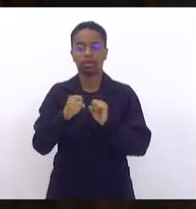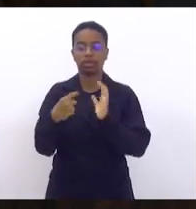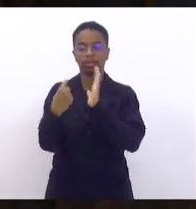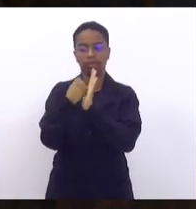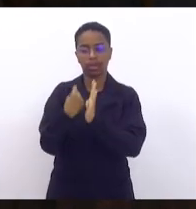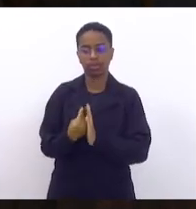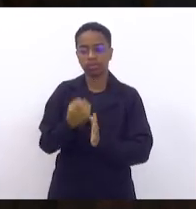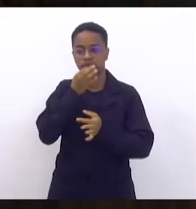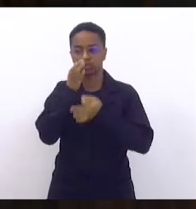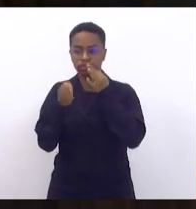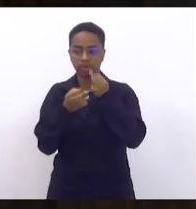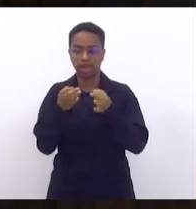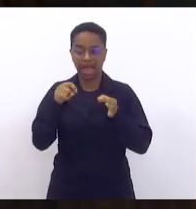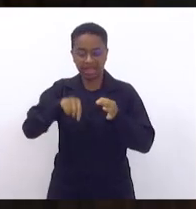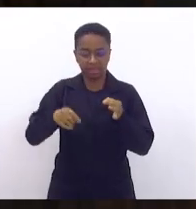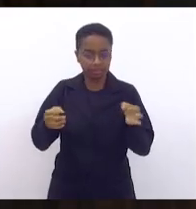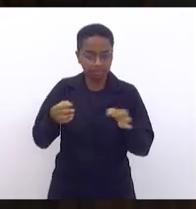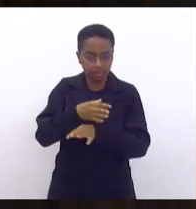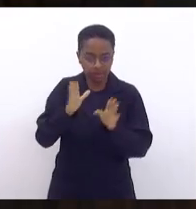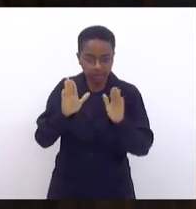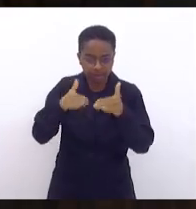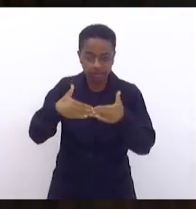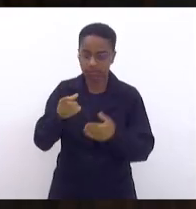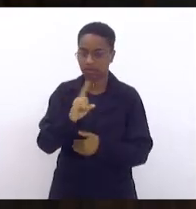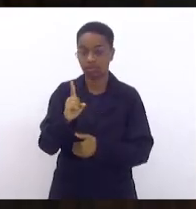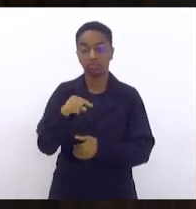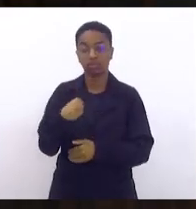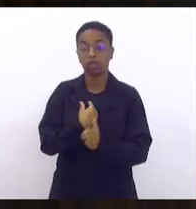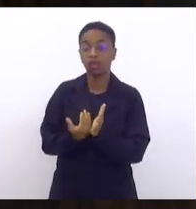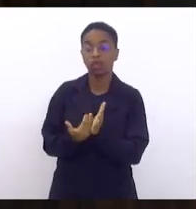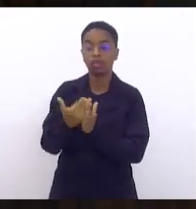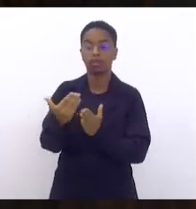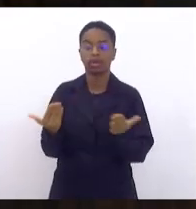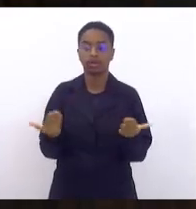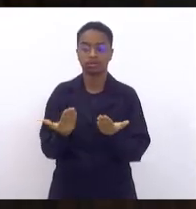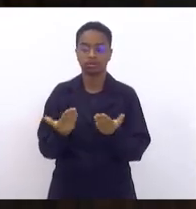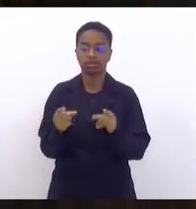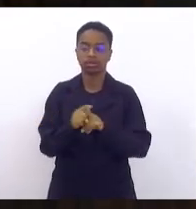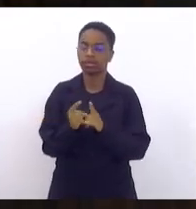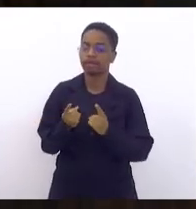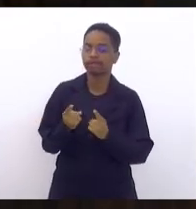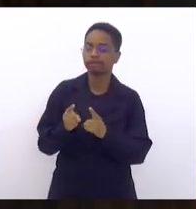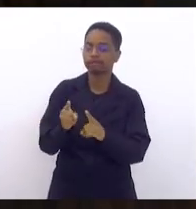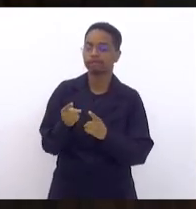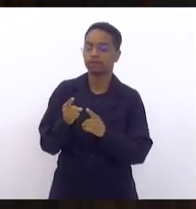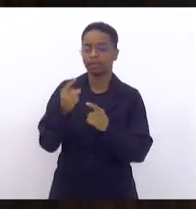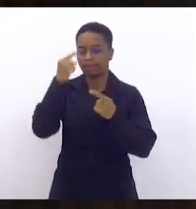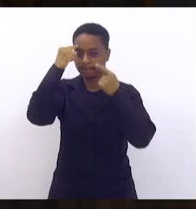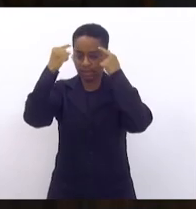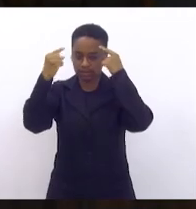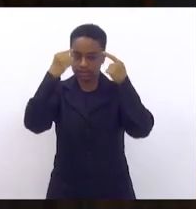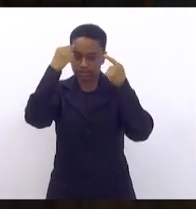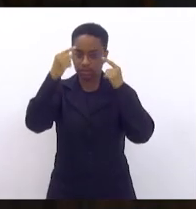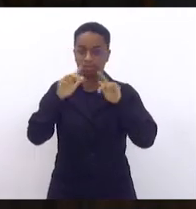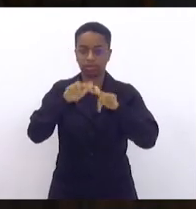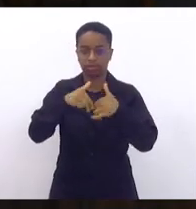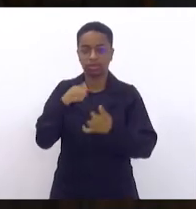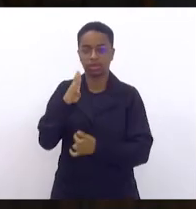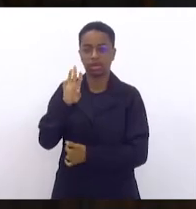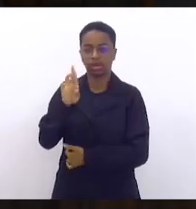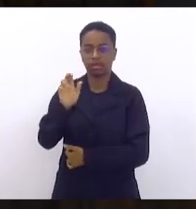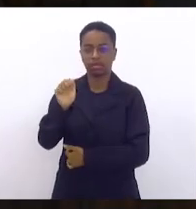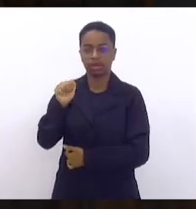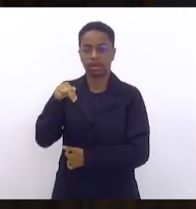sugestões não acaba aqui esse debate começa aqui né Essa provocação a partir da Braskem que eu quero agradecer